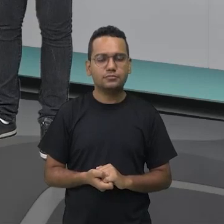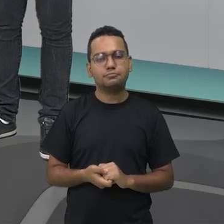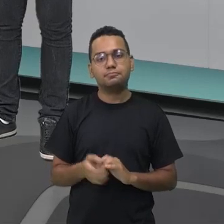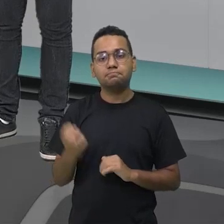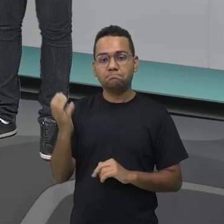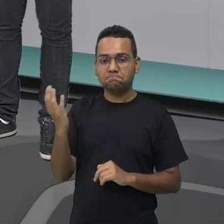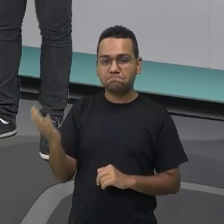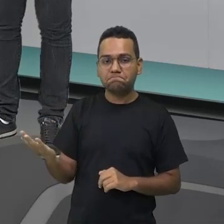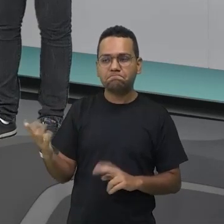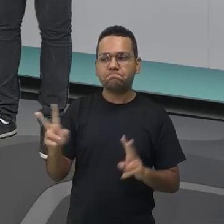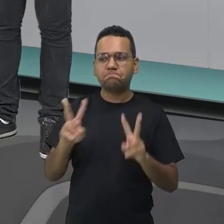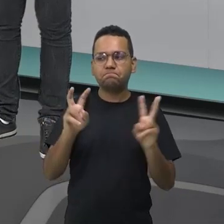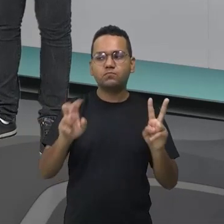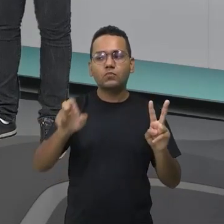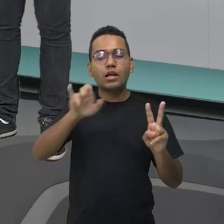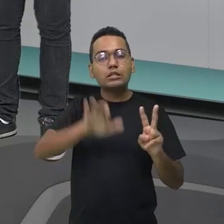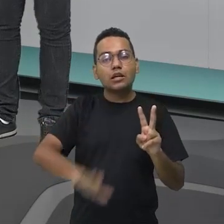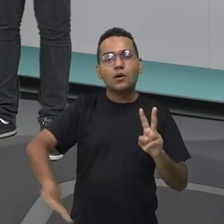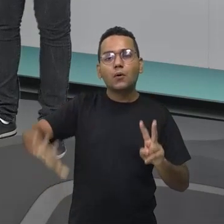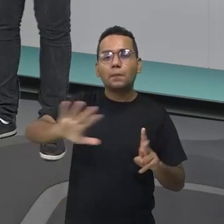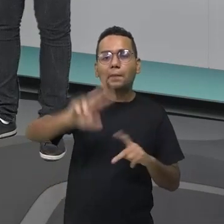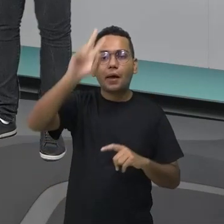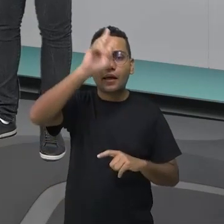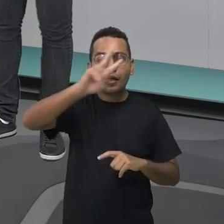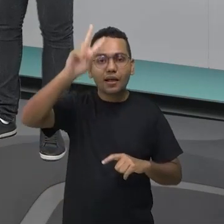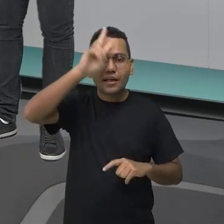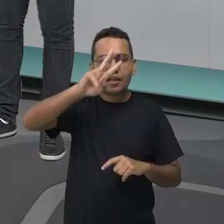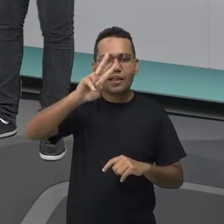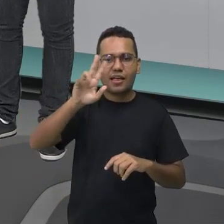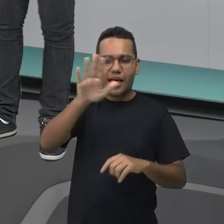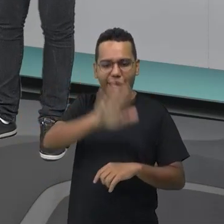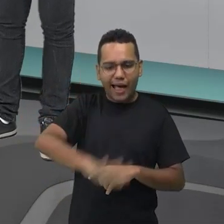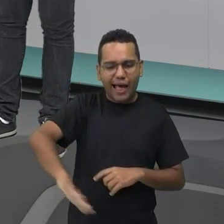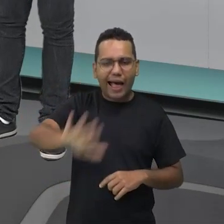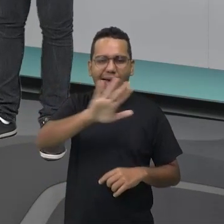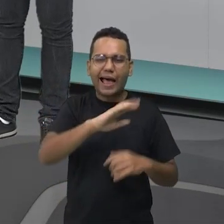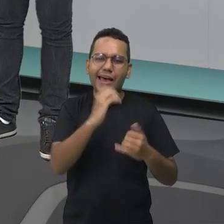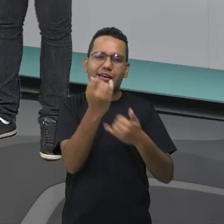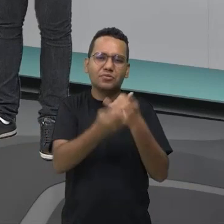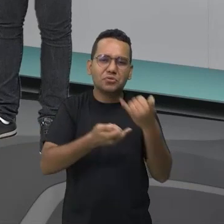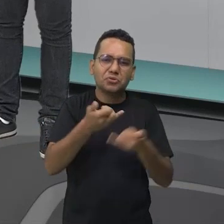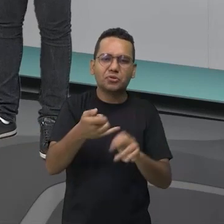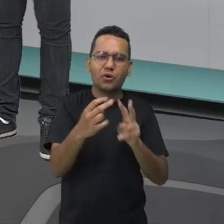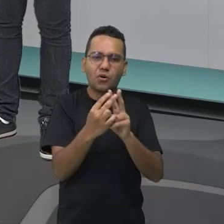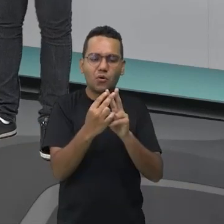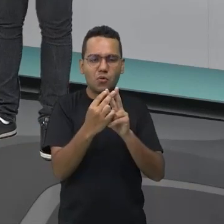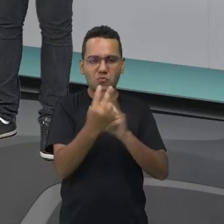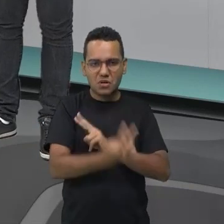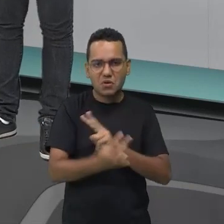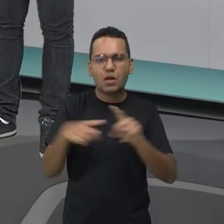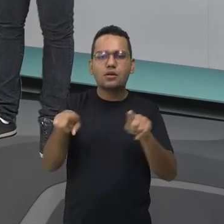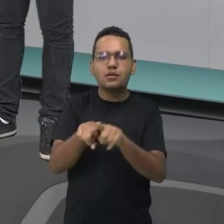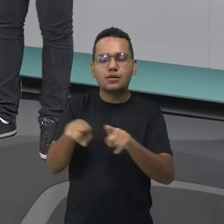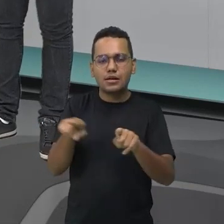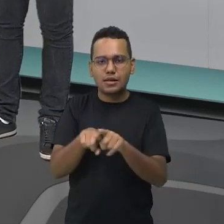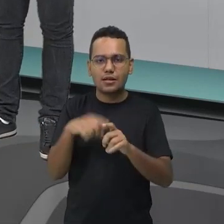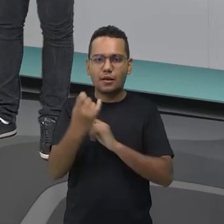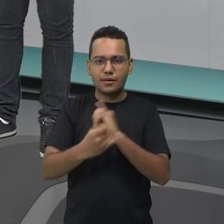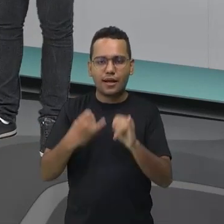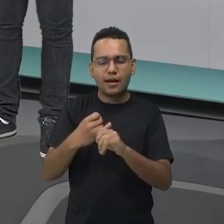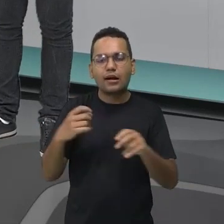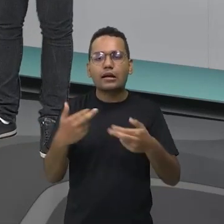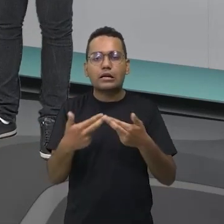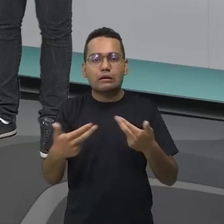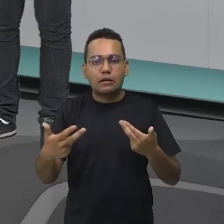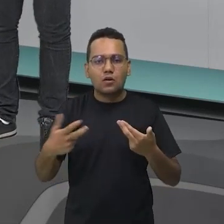mais uma vez uma imagem fazendo referência ao universo dos jogos virtuais, videogames, certo? De um personagem que